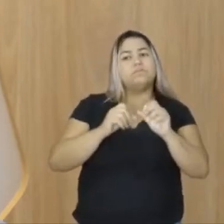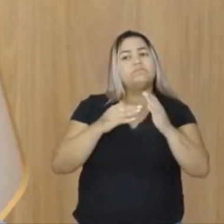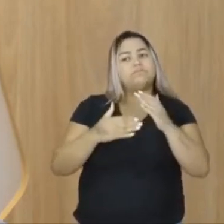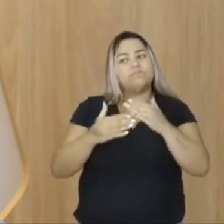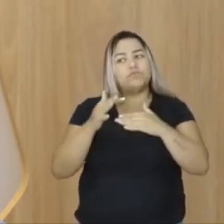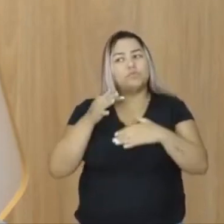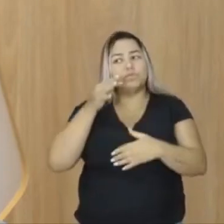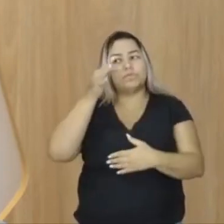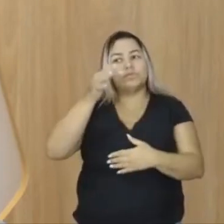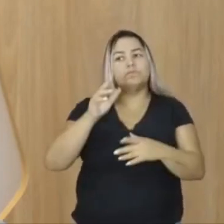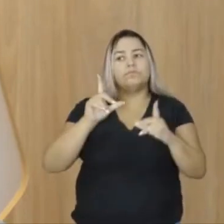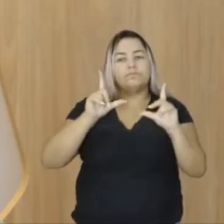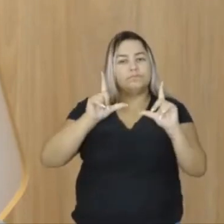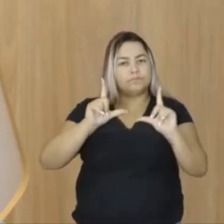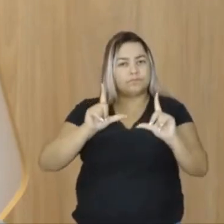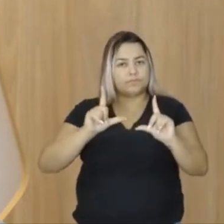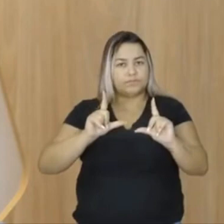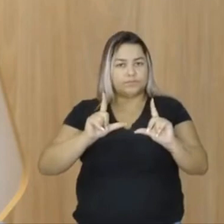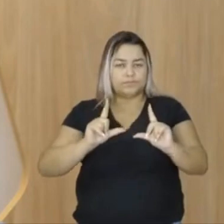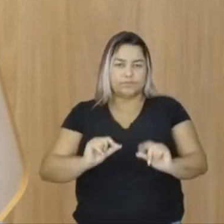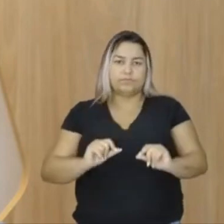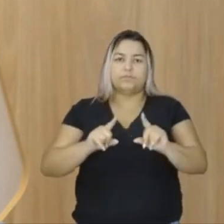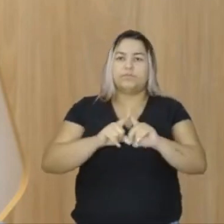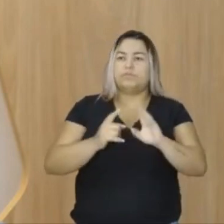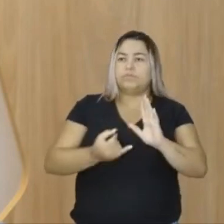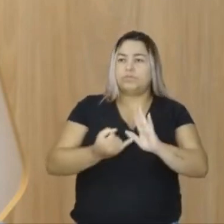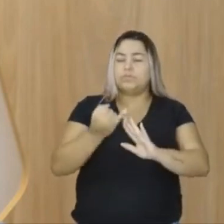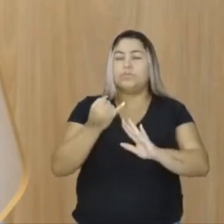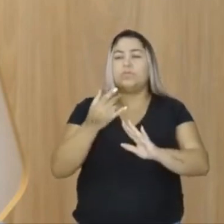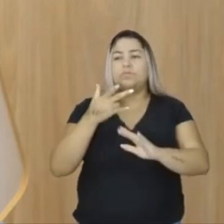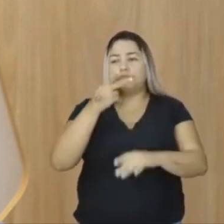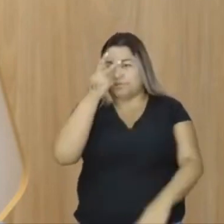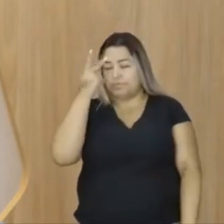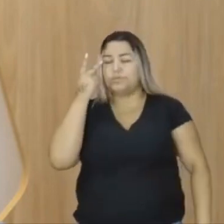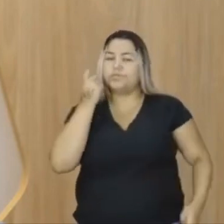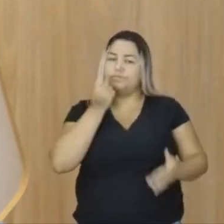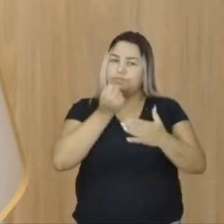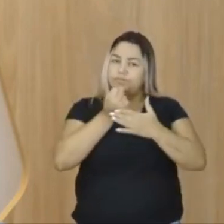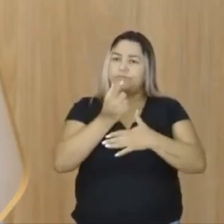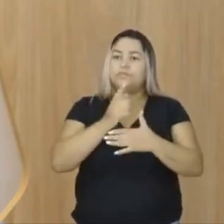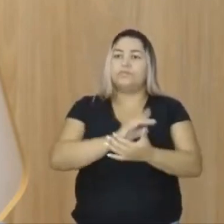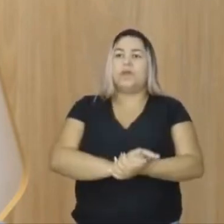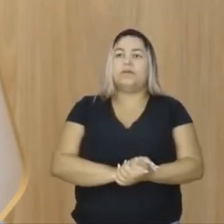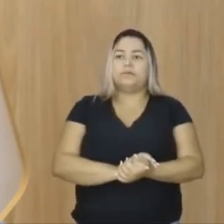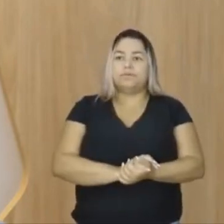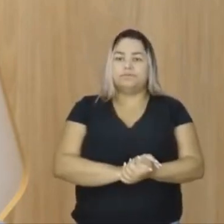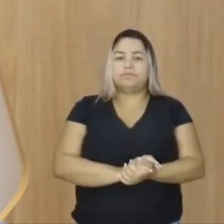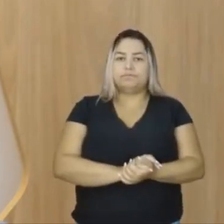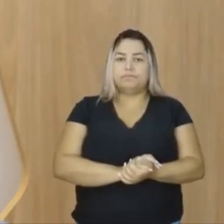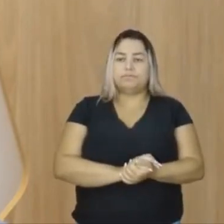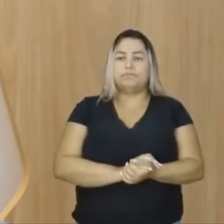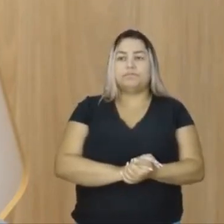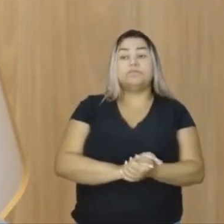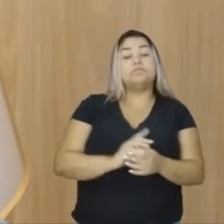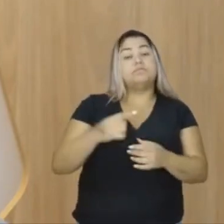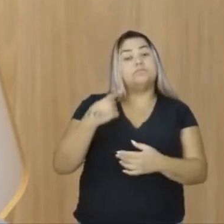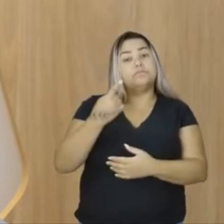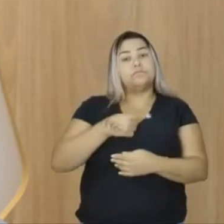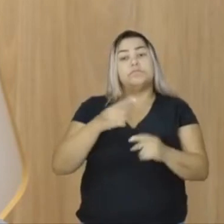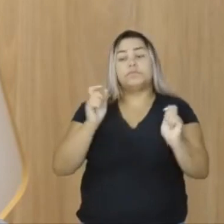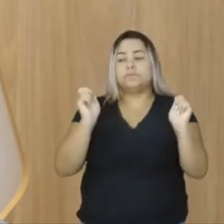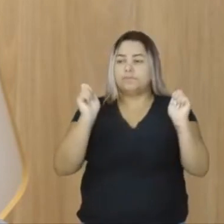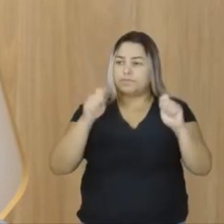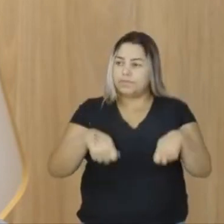vamos reduzir mais o imposto para o consumidor. Então, essa é a combinação. E aí é verdade que nós